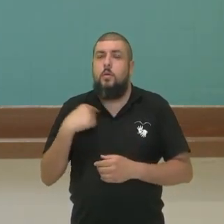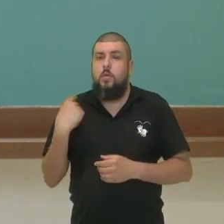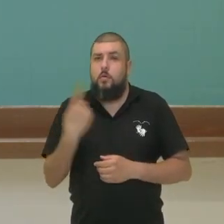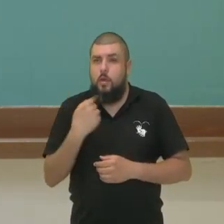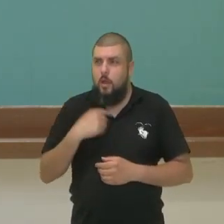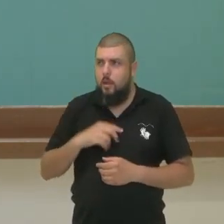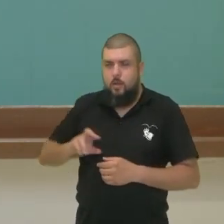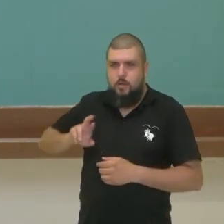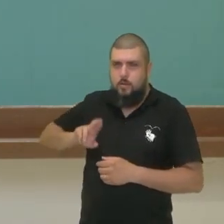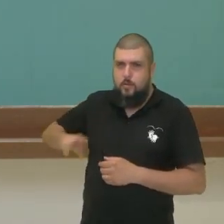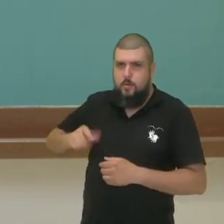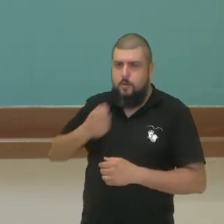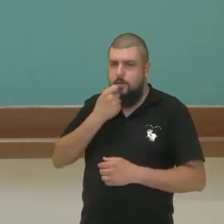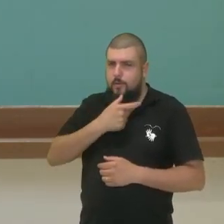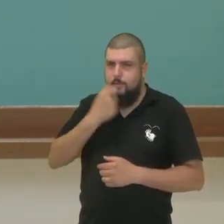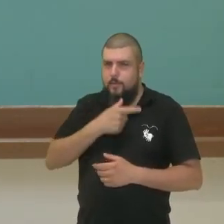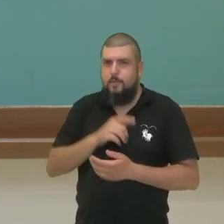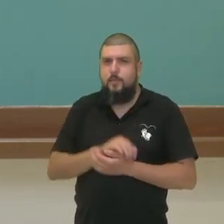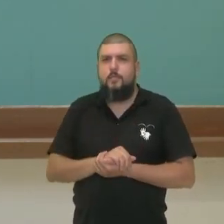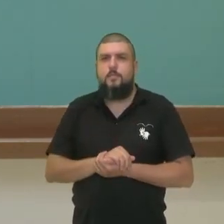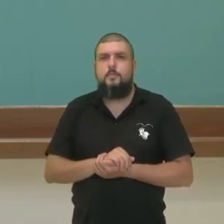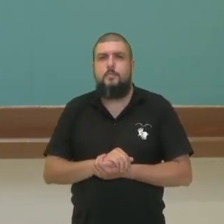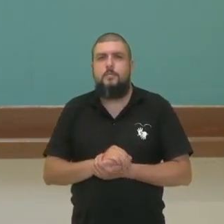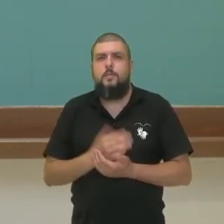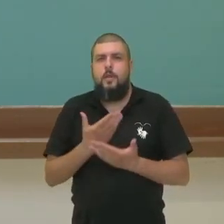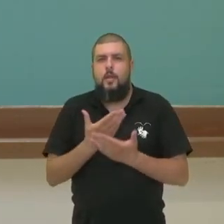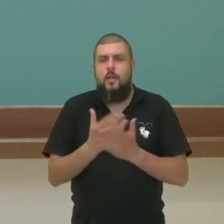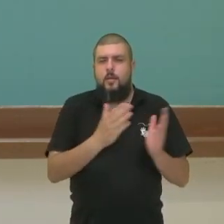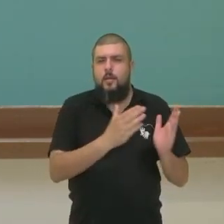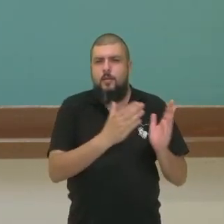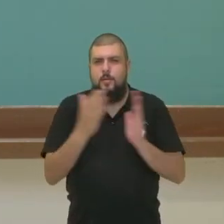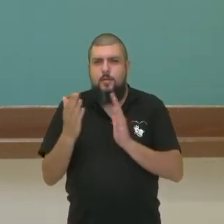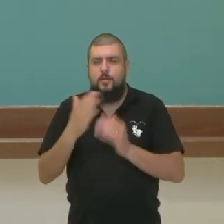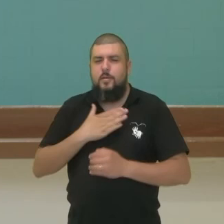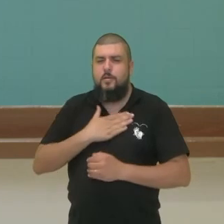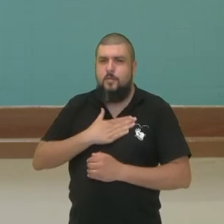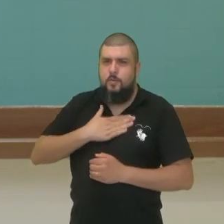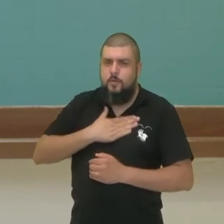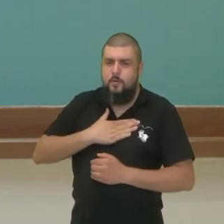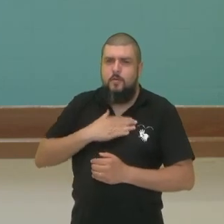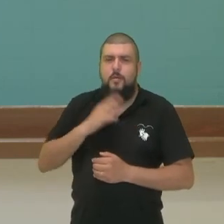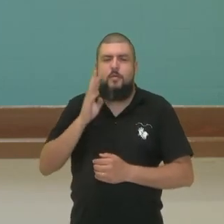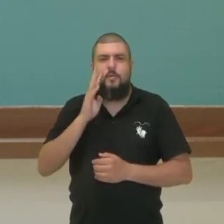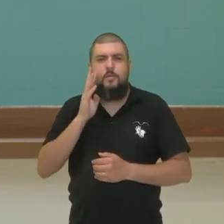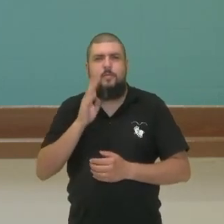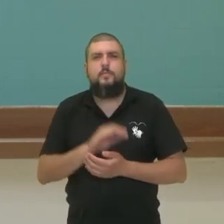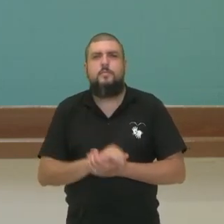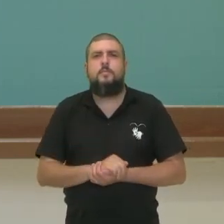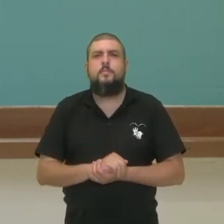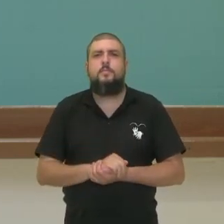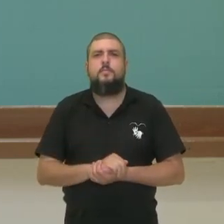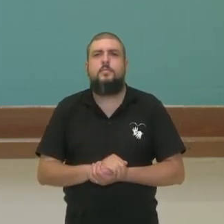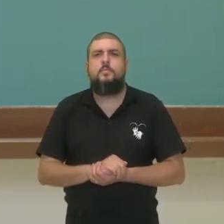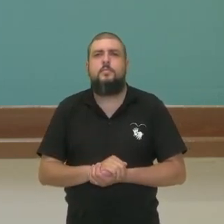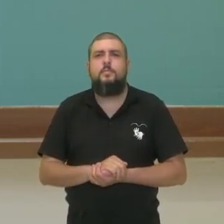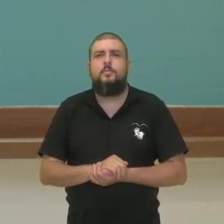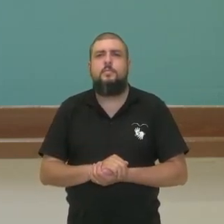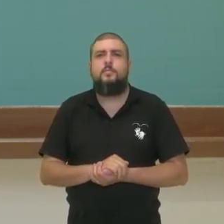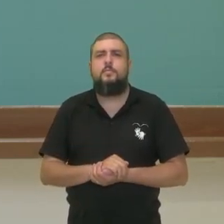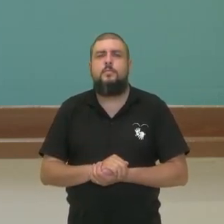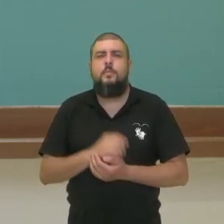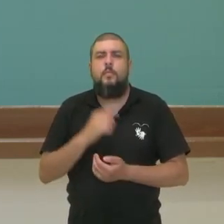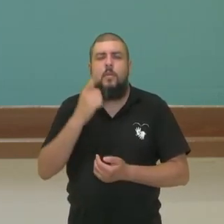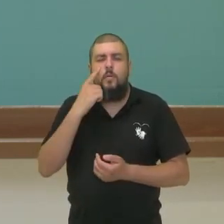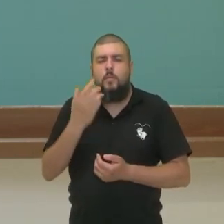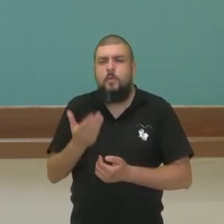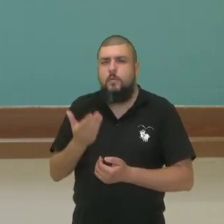paródia. Gostaram da aula? Eu gostei, como sempre tá legal. Bora lá ver o que a gente